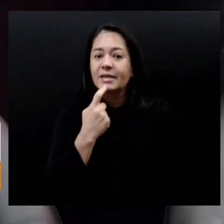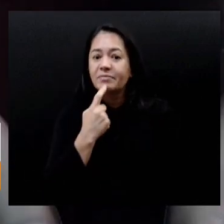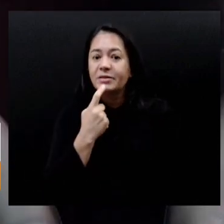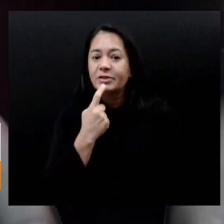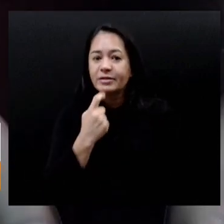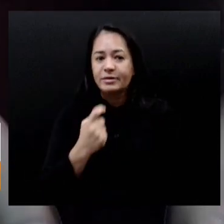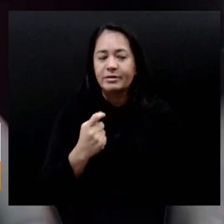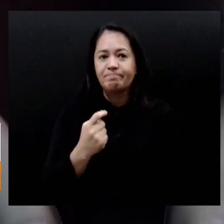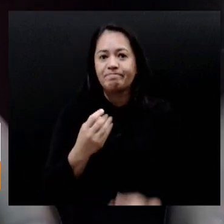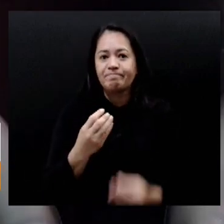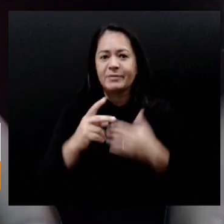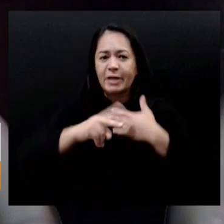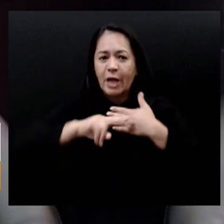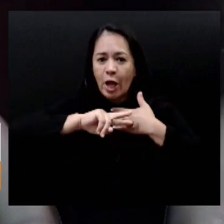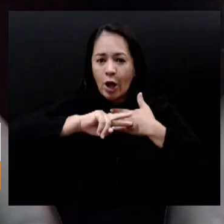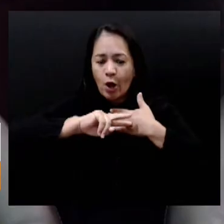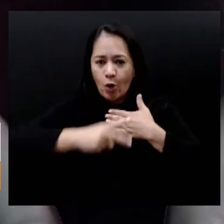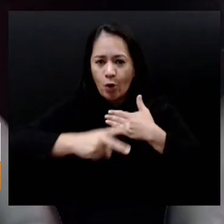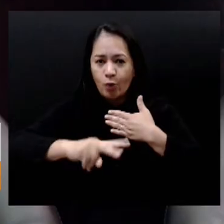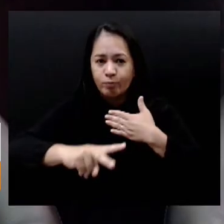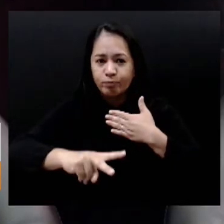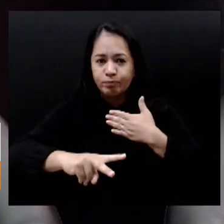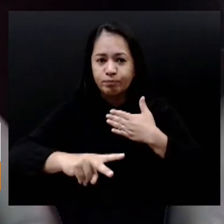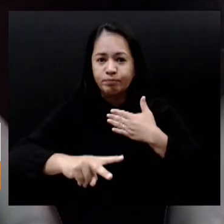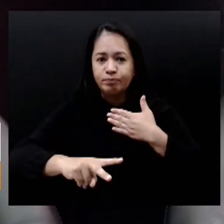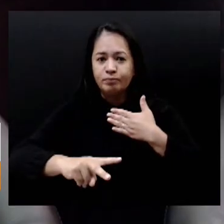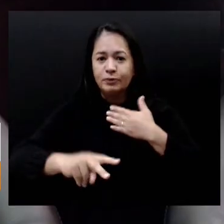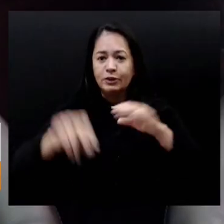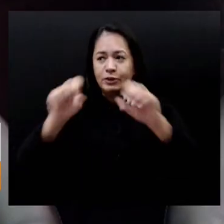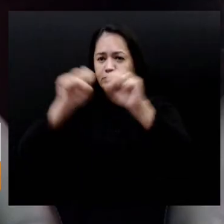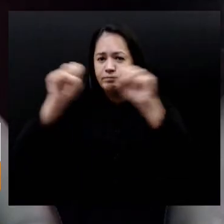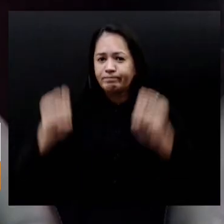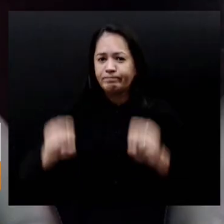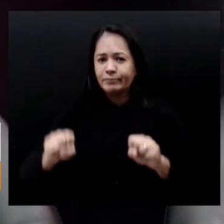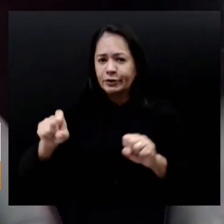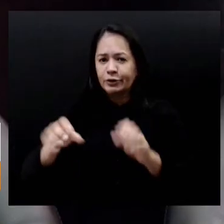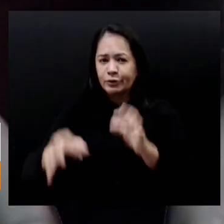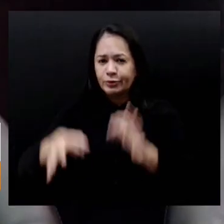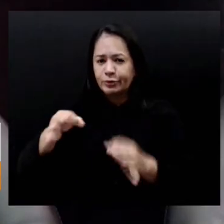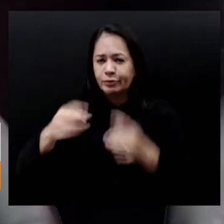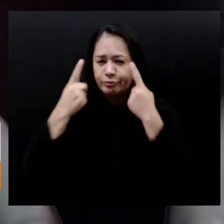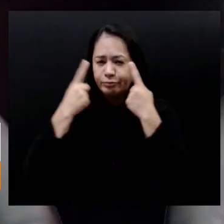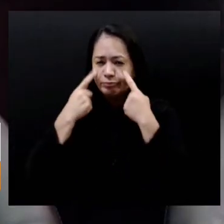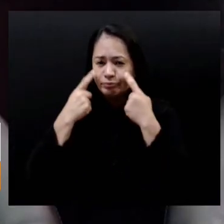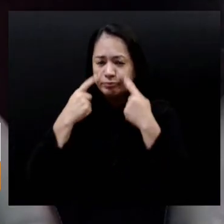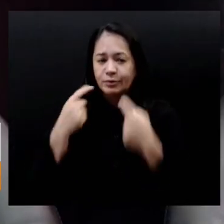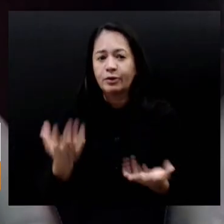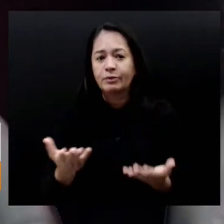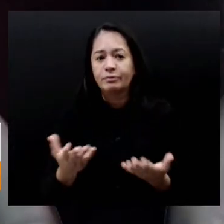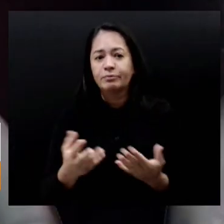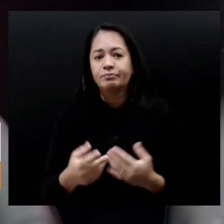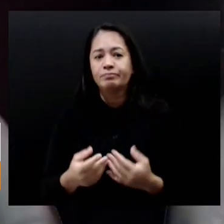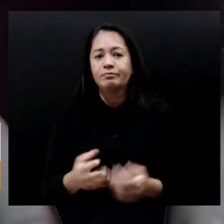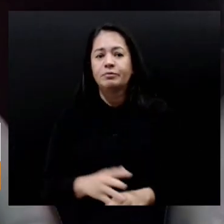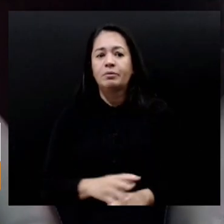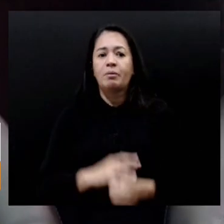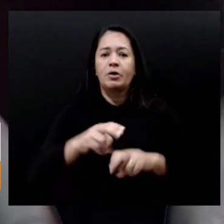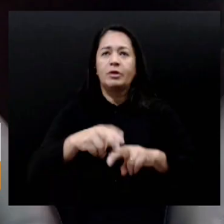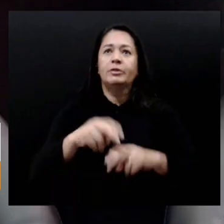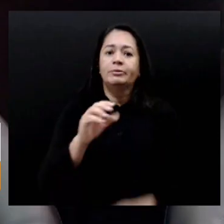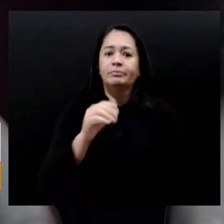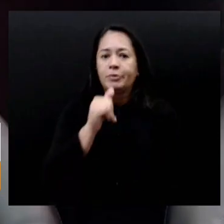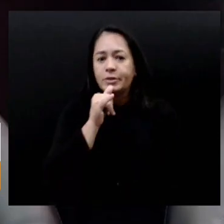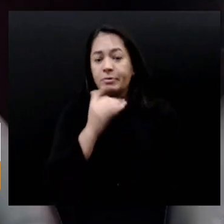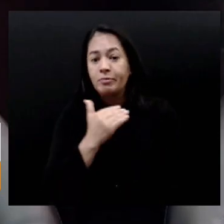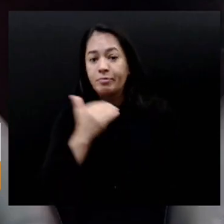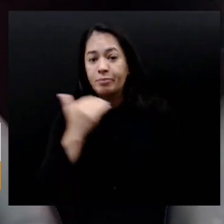ali no tribunal do júri, no tribunal das lágrimas, que é quando o resultado é a morte. Uhum. Aí sim,